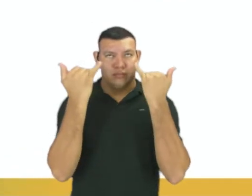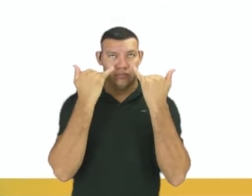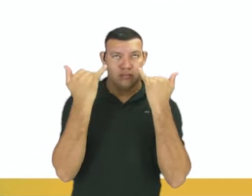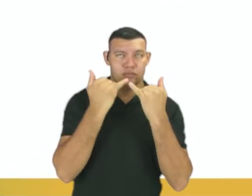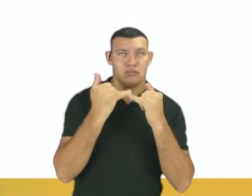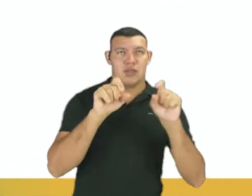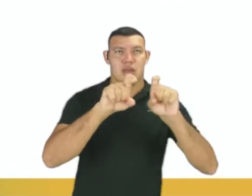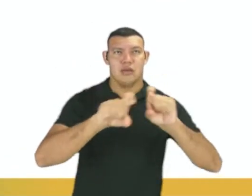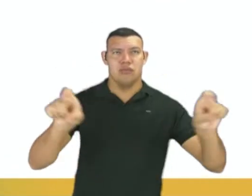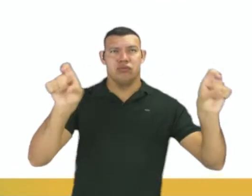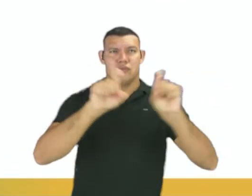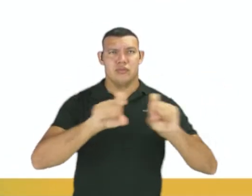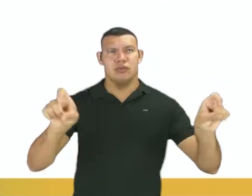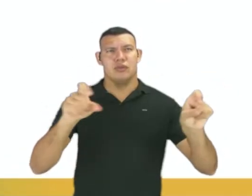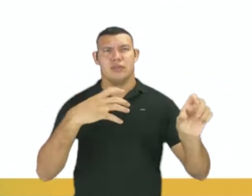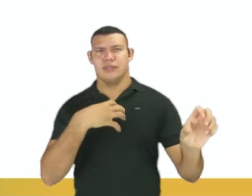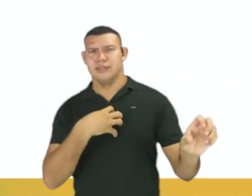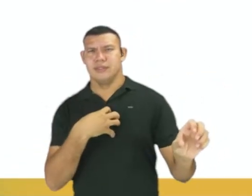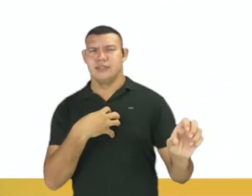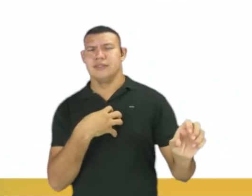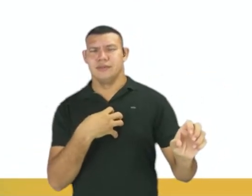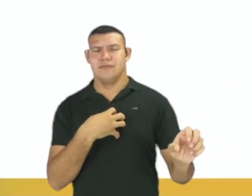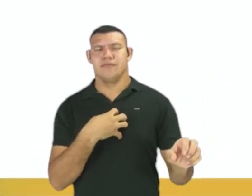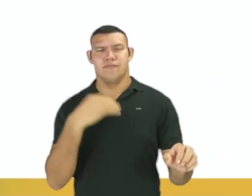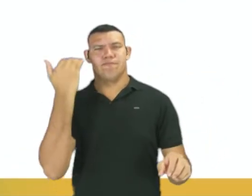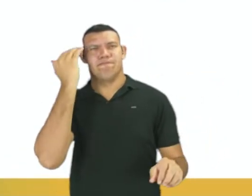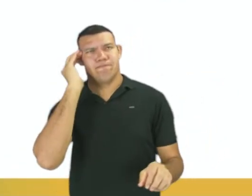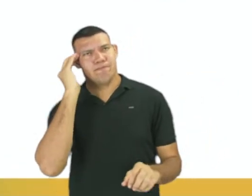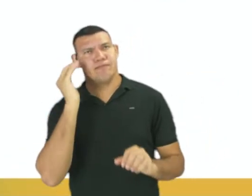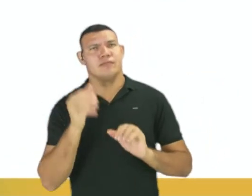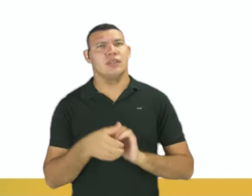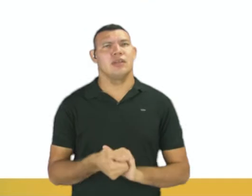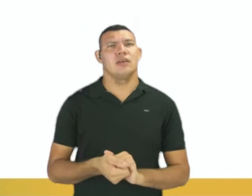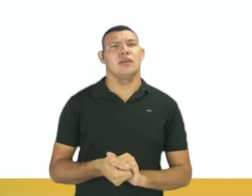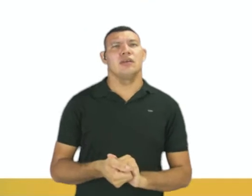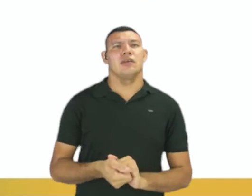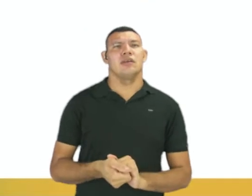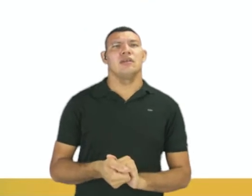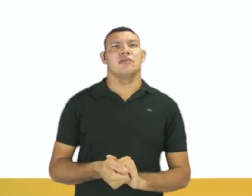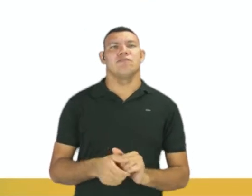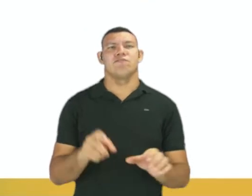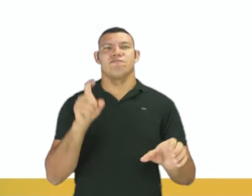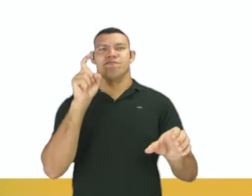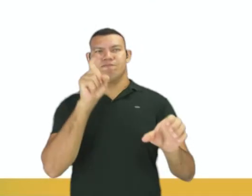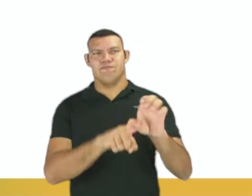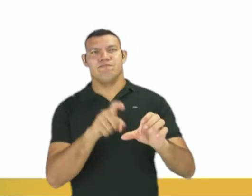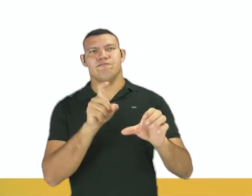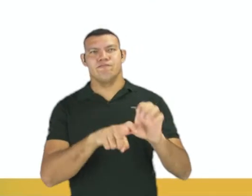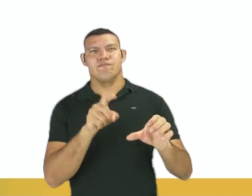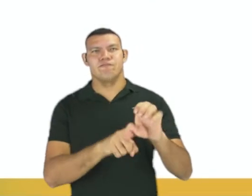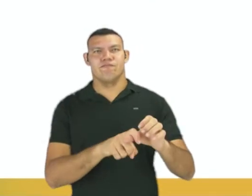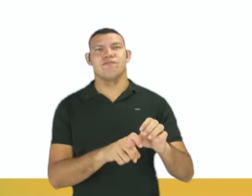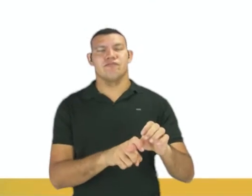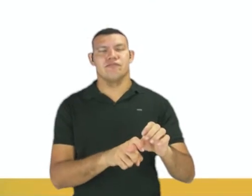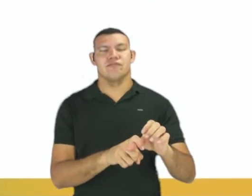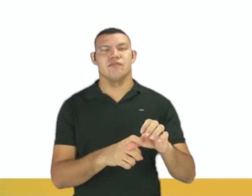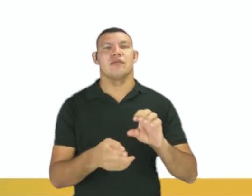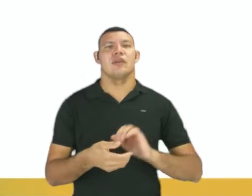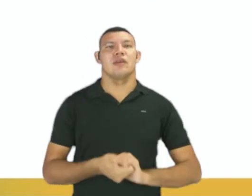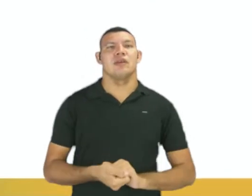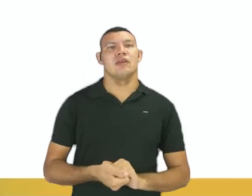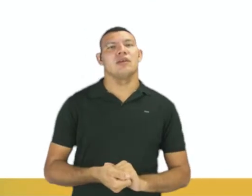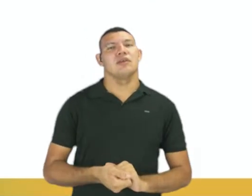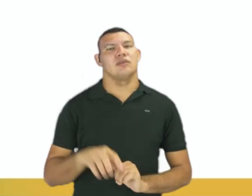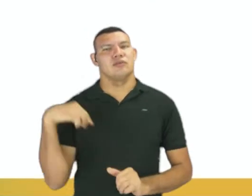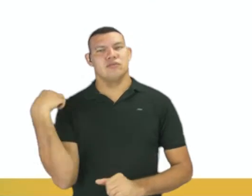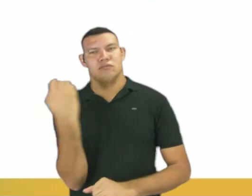seus sentidos EA sua dependente da mesma forma que vocês são dependentes seus pais responsáveis e como